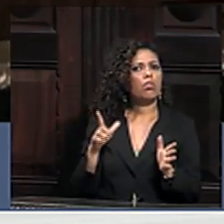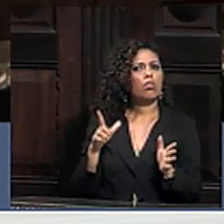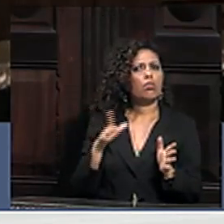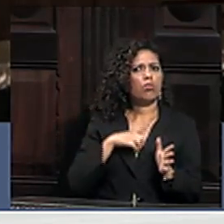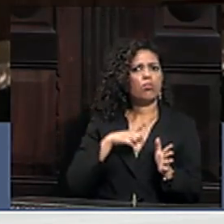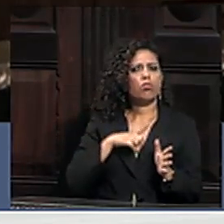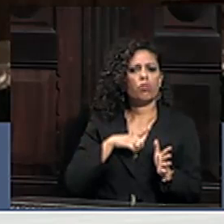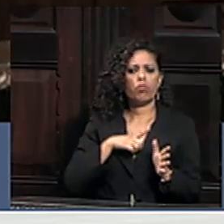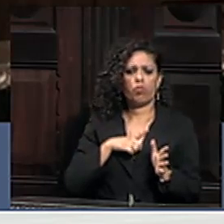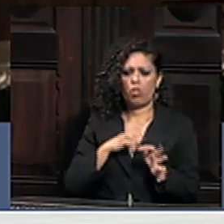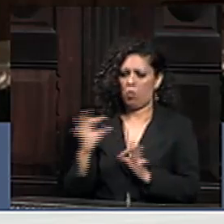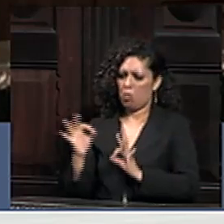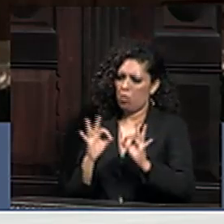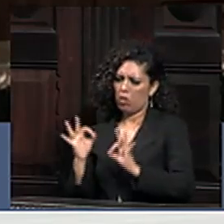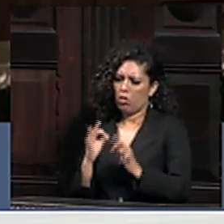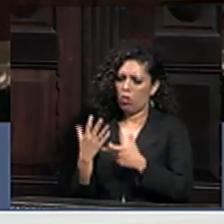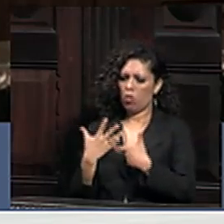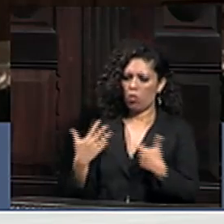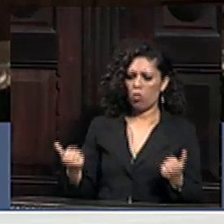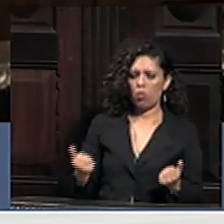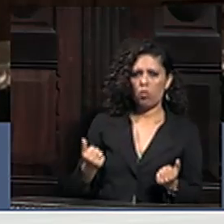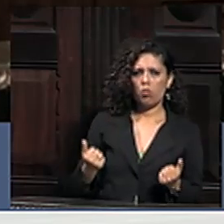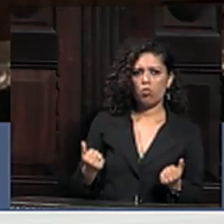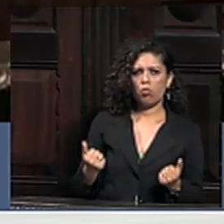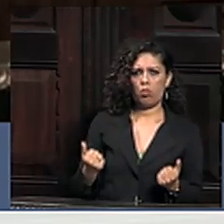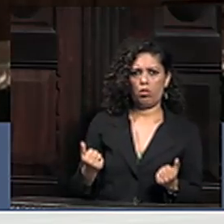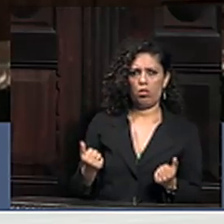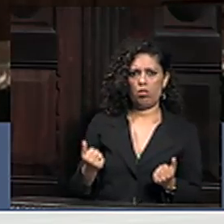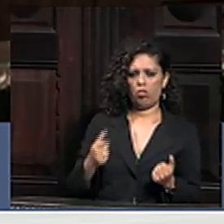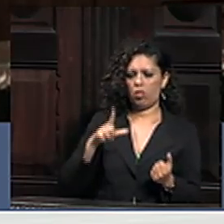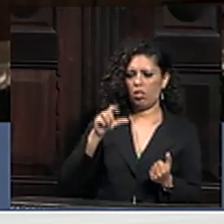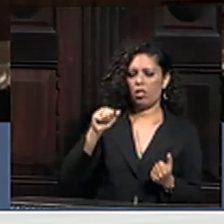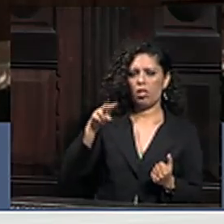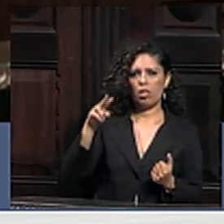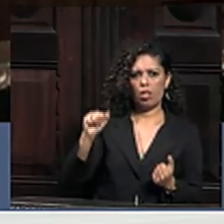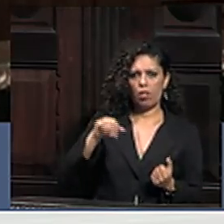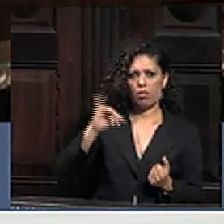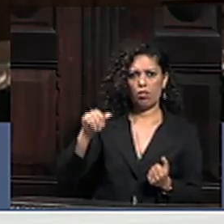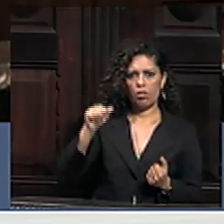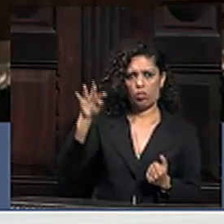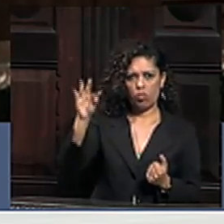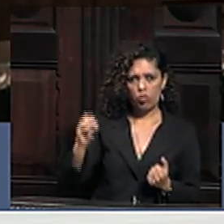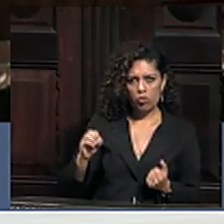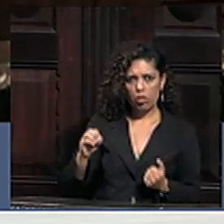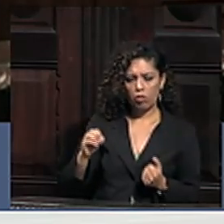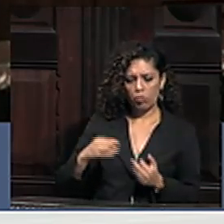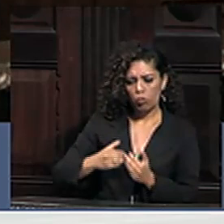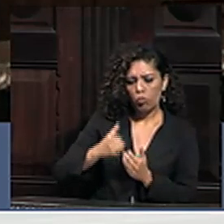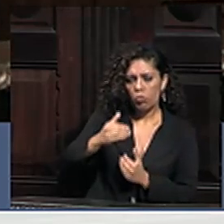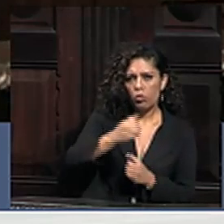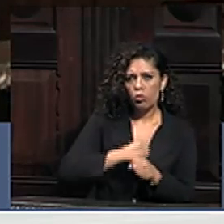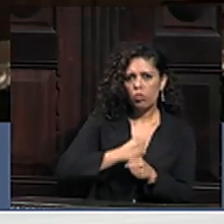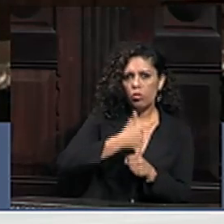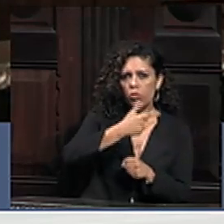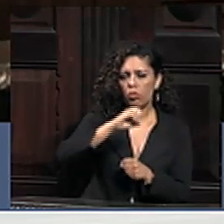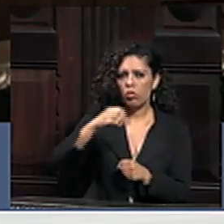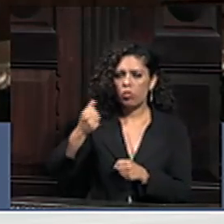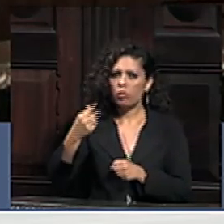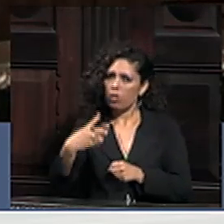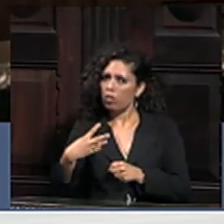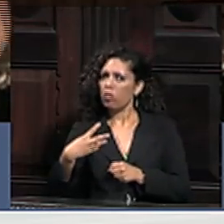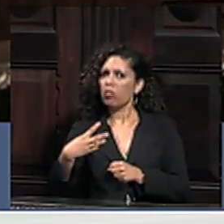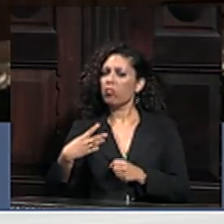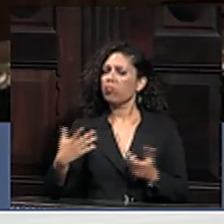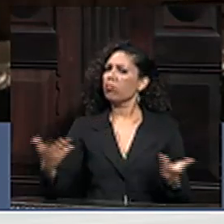Operação Lava Jato, que começou no segundo semestre de 2014. Costumo dizer,